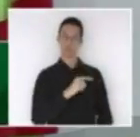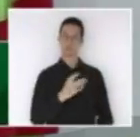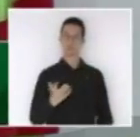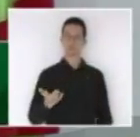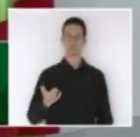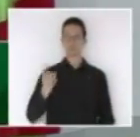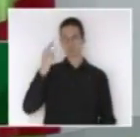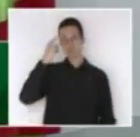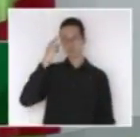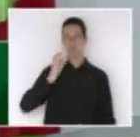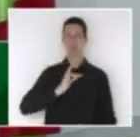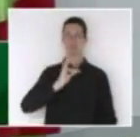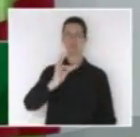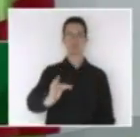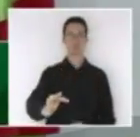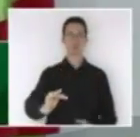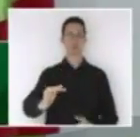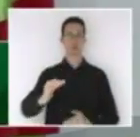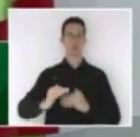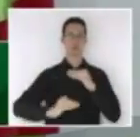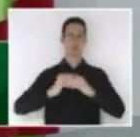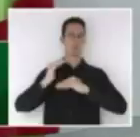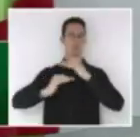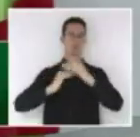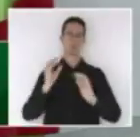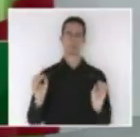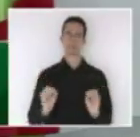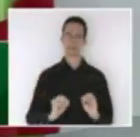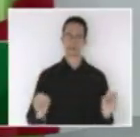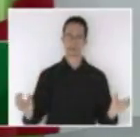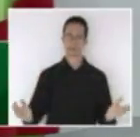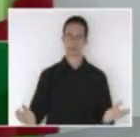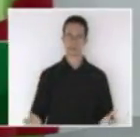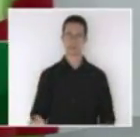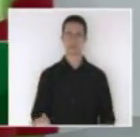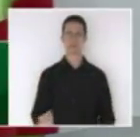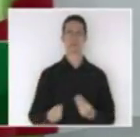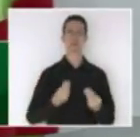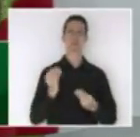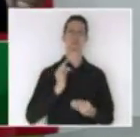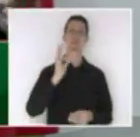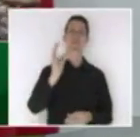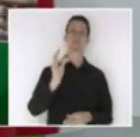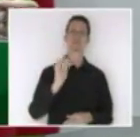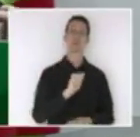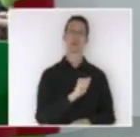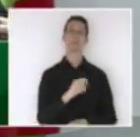para o momento da sua aposentadoria. Se esse policial que